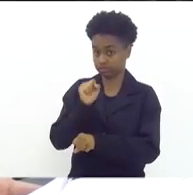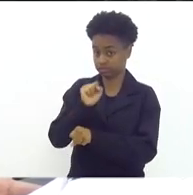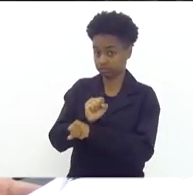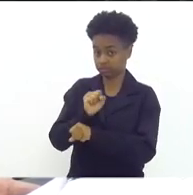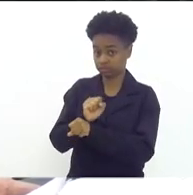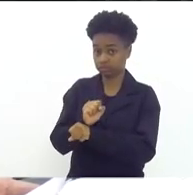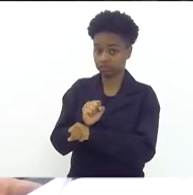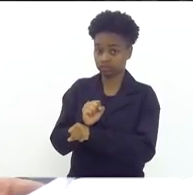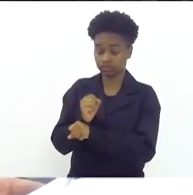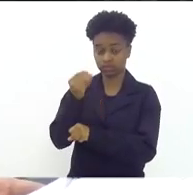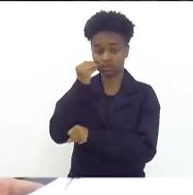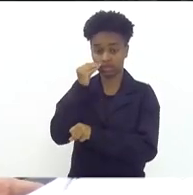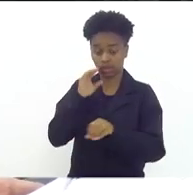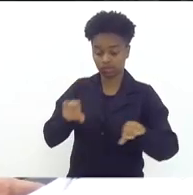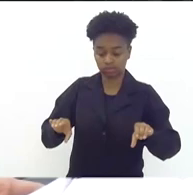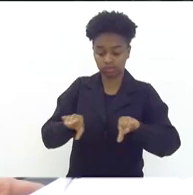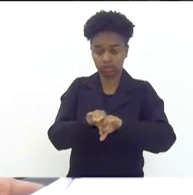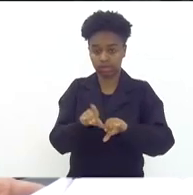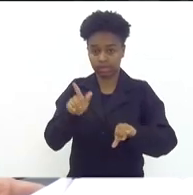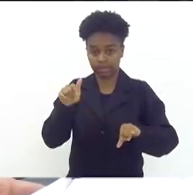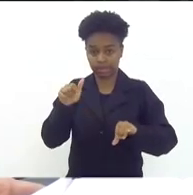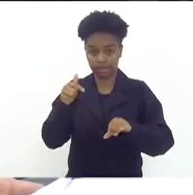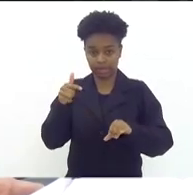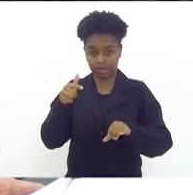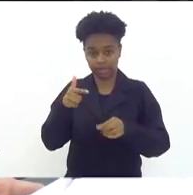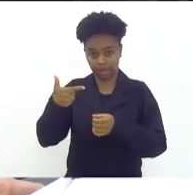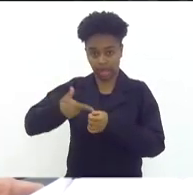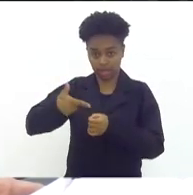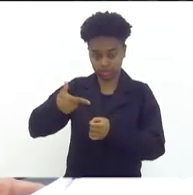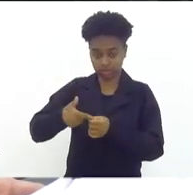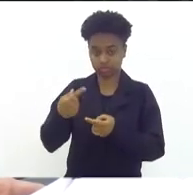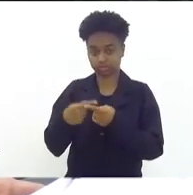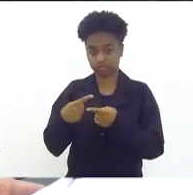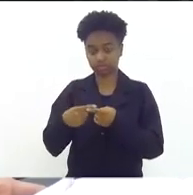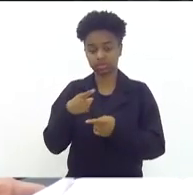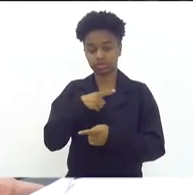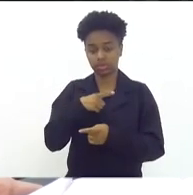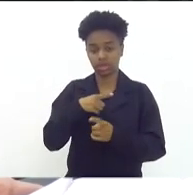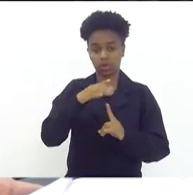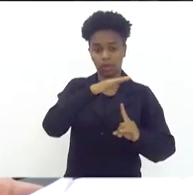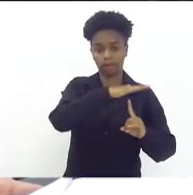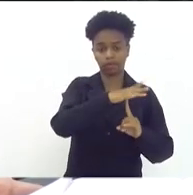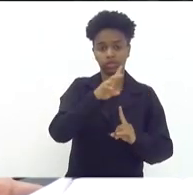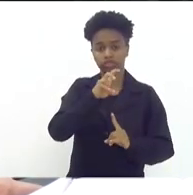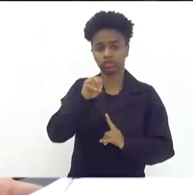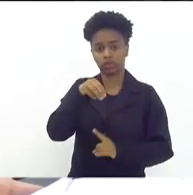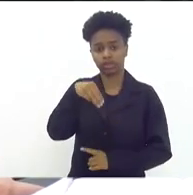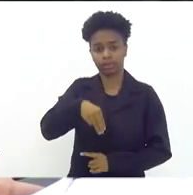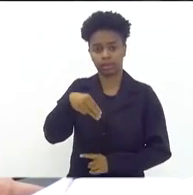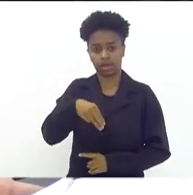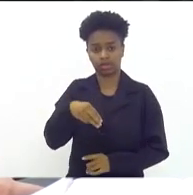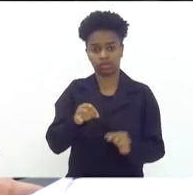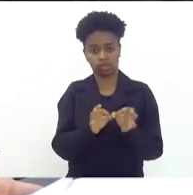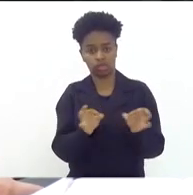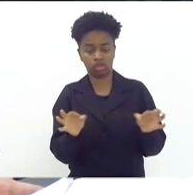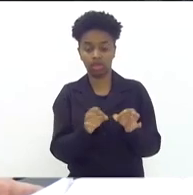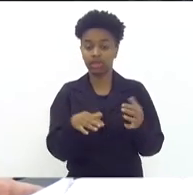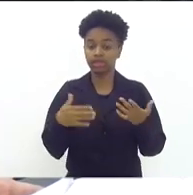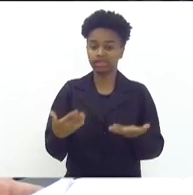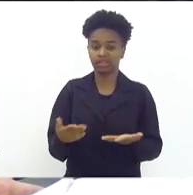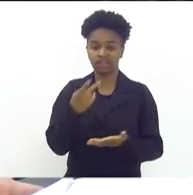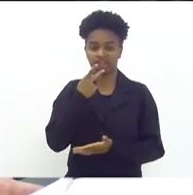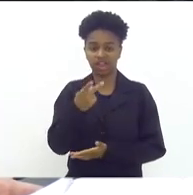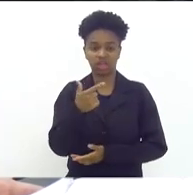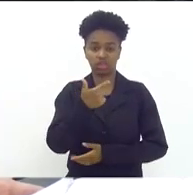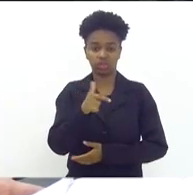para ter o gás ligado no seu posto tendo um posto a 50 metros do estabelecimento dele já com gás funcionando portanto essa balela de que não